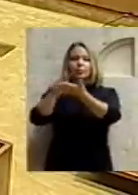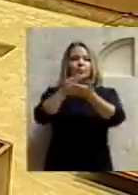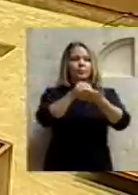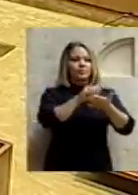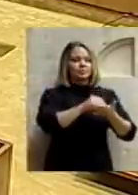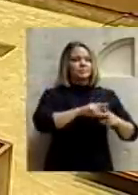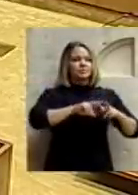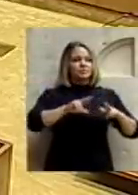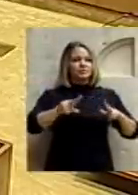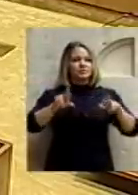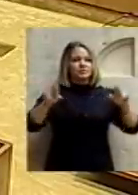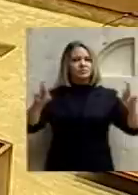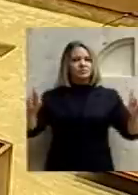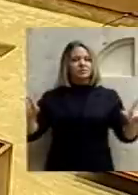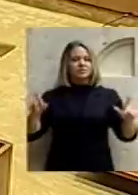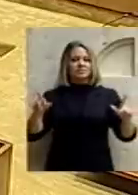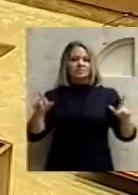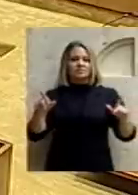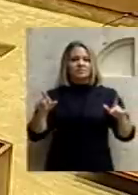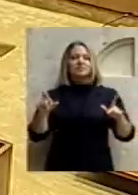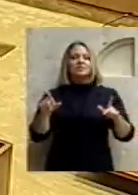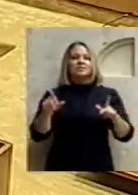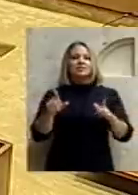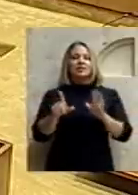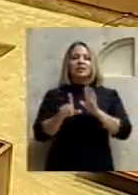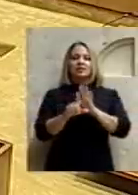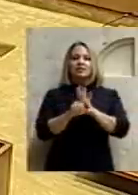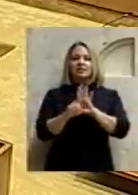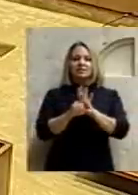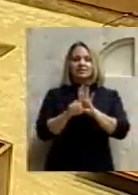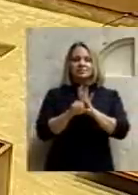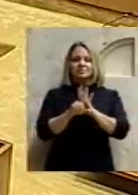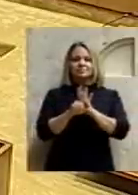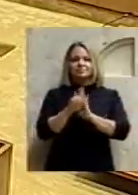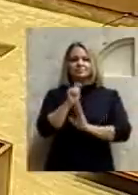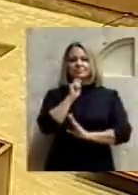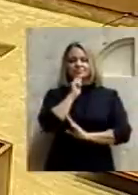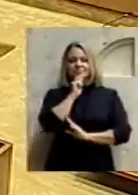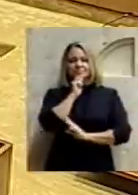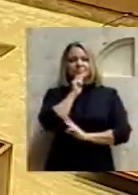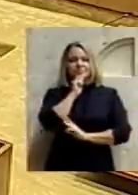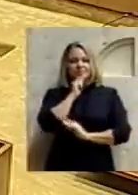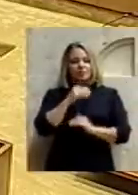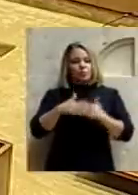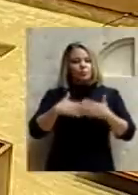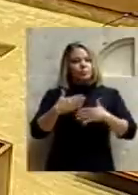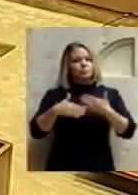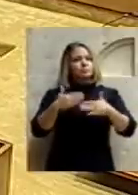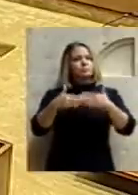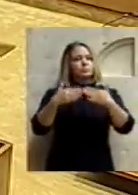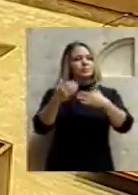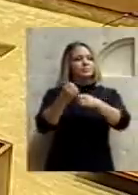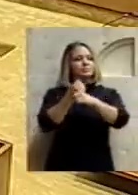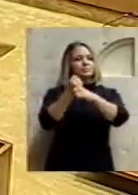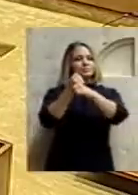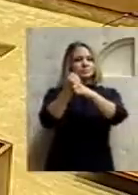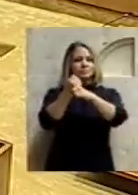cuja institucionalidade ainda está em via de